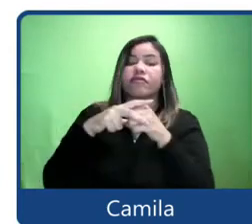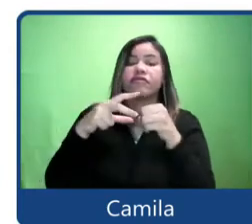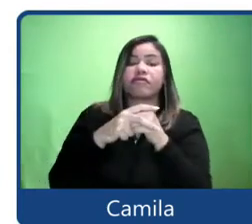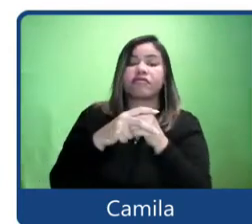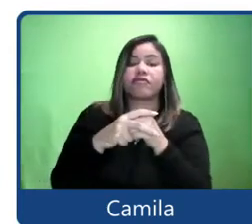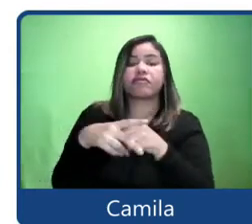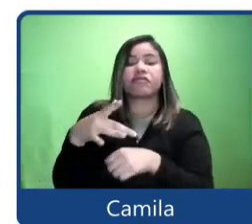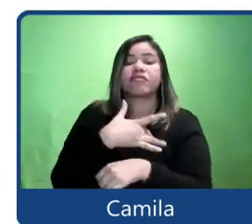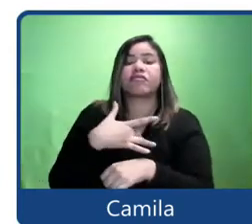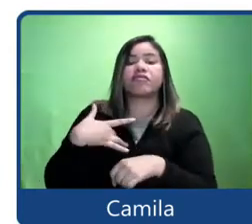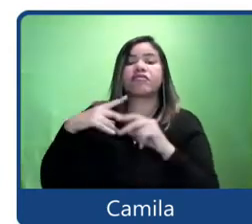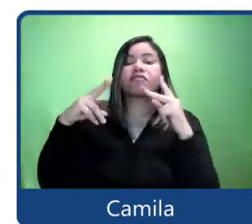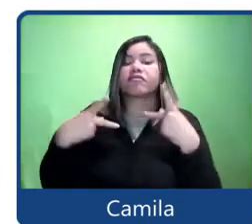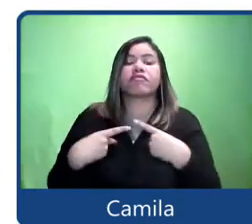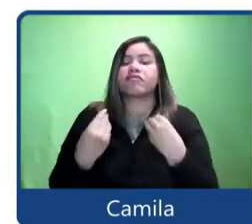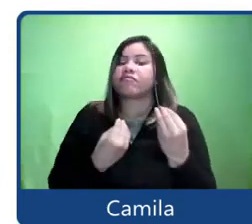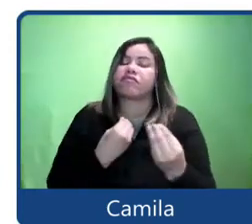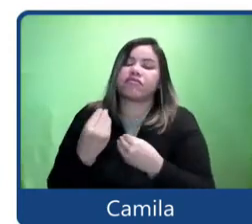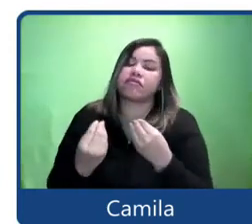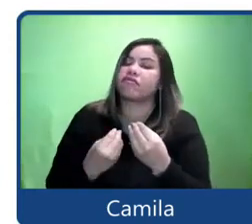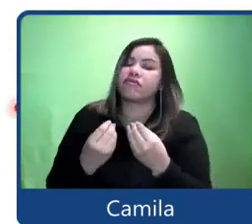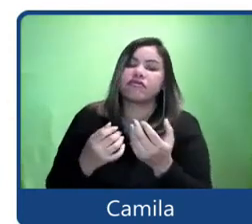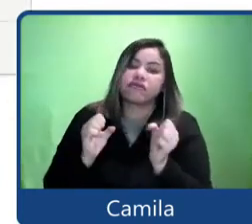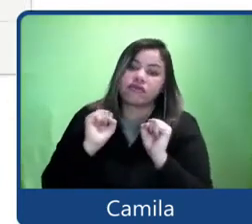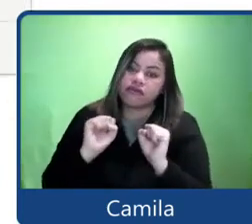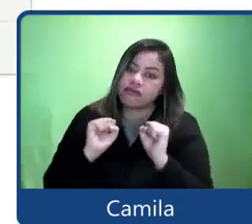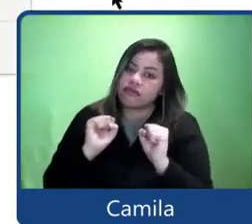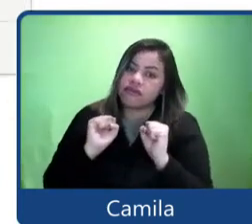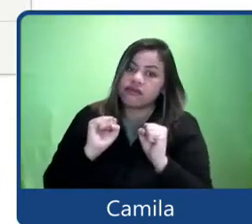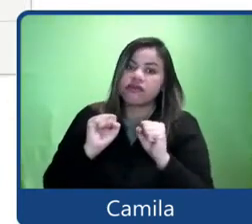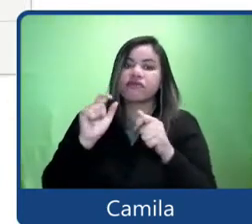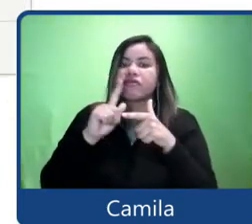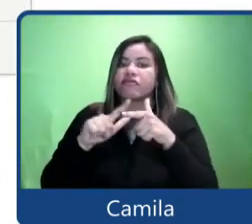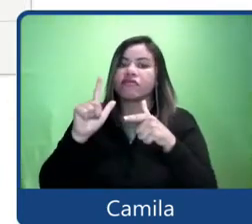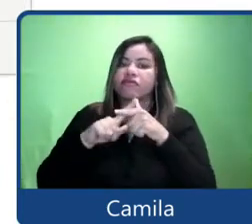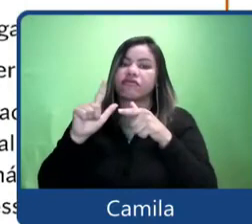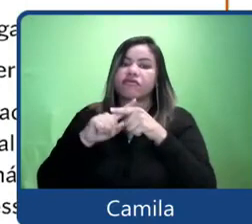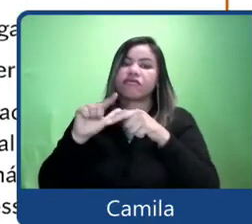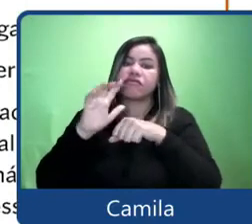né. E, sei lá, pode ter, por exemplo, desencadeamento de pandemias.